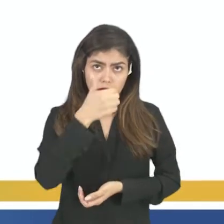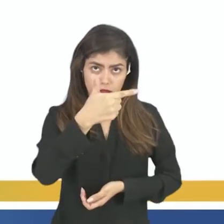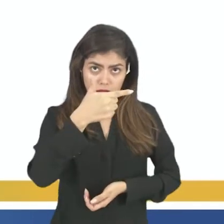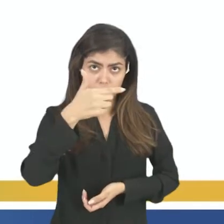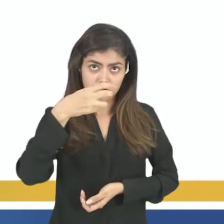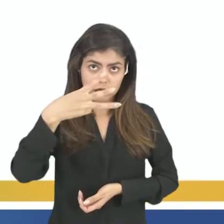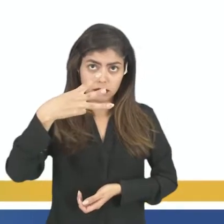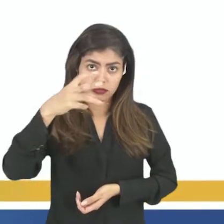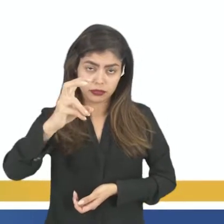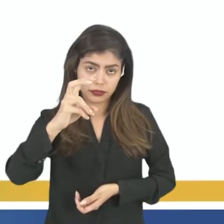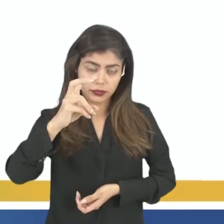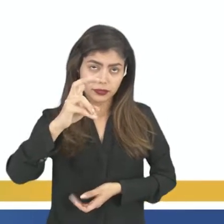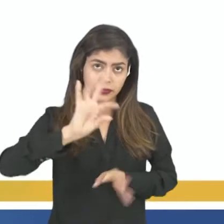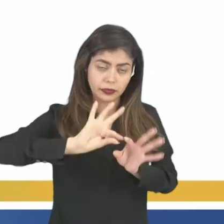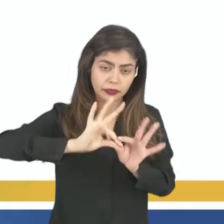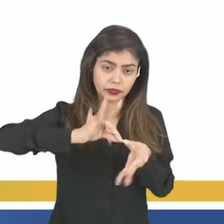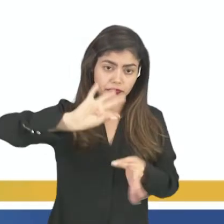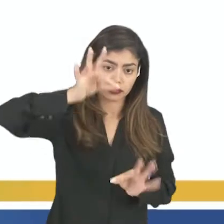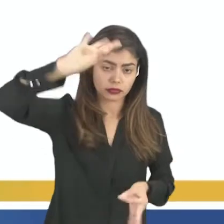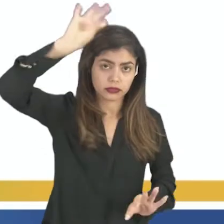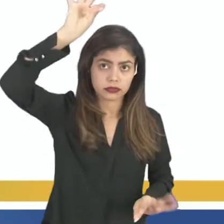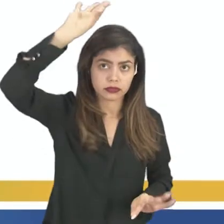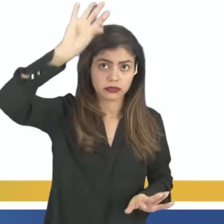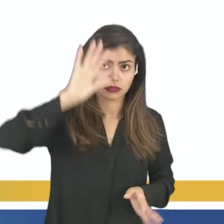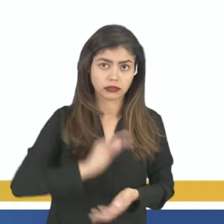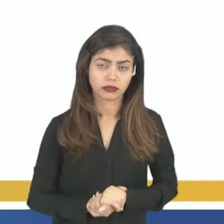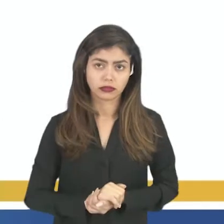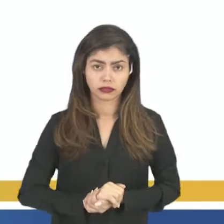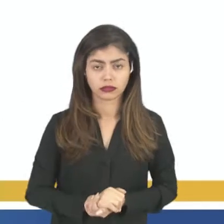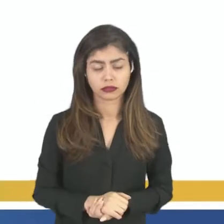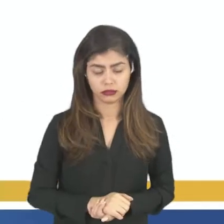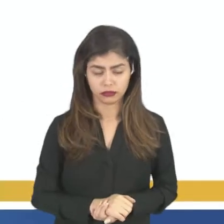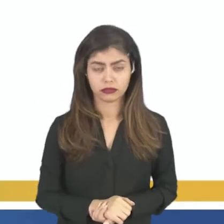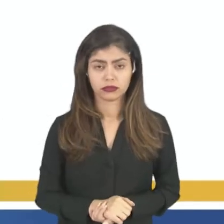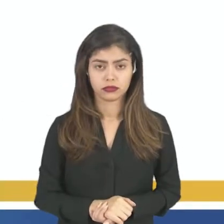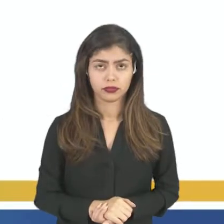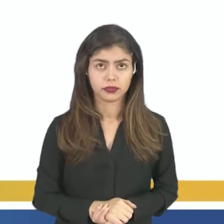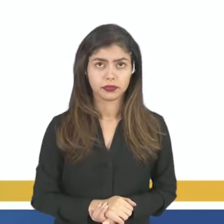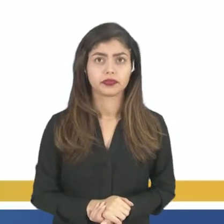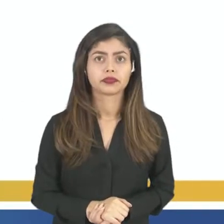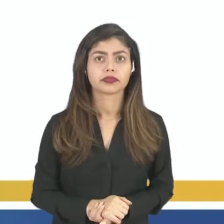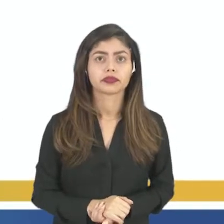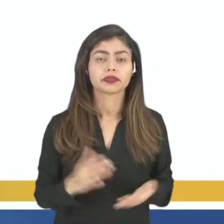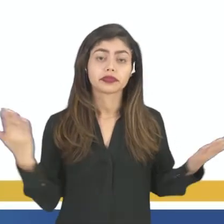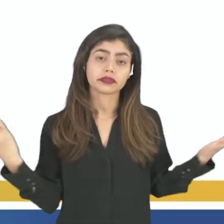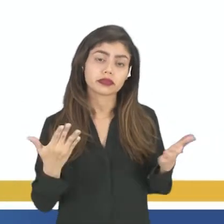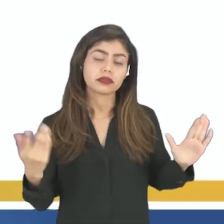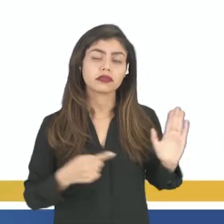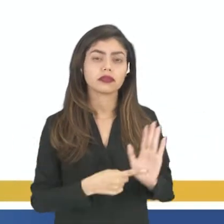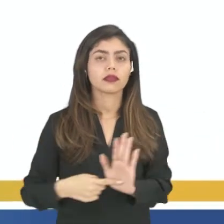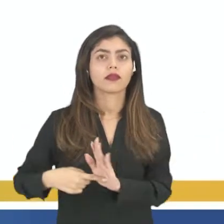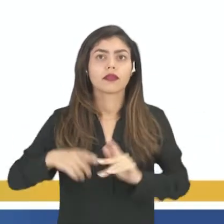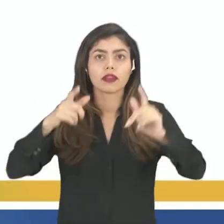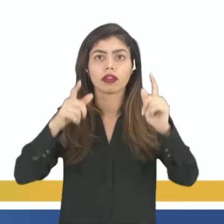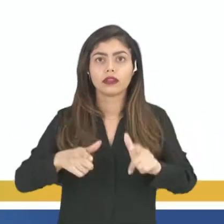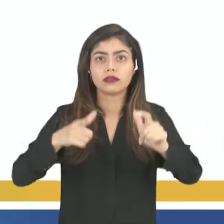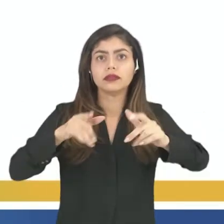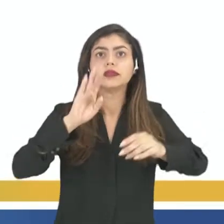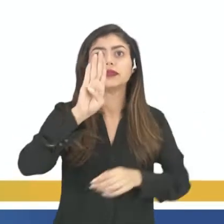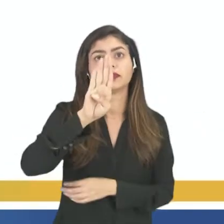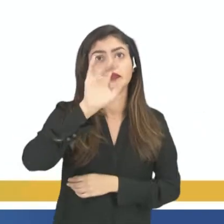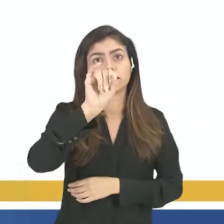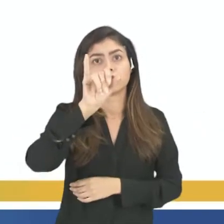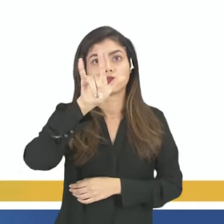235 centímetros de altura, vejo que é uma obra bem grande, né? Está hoje localizada na Basílica de